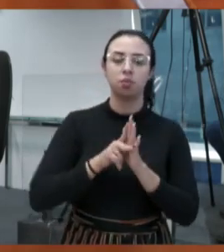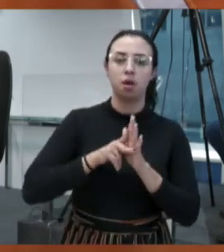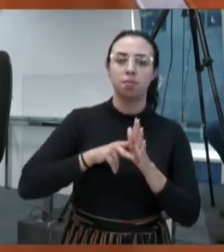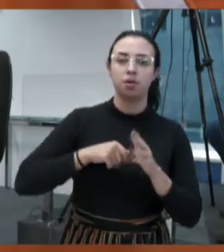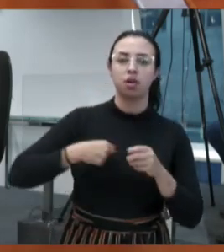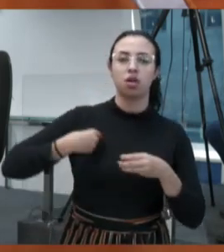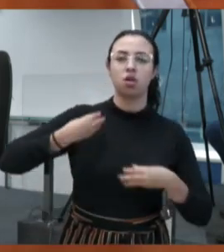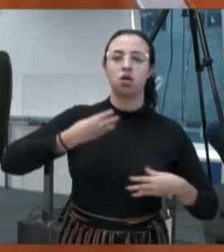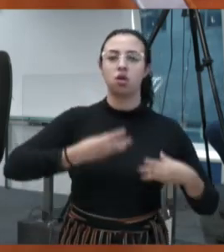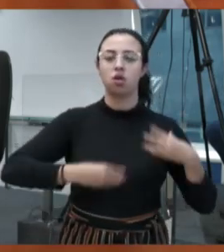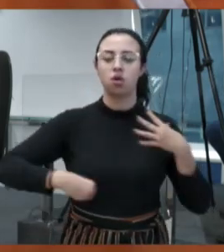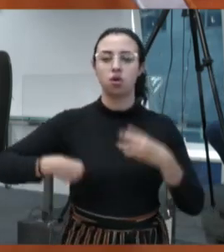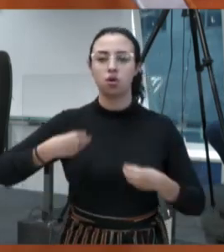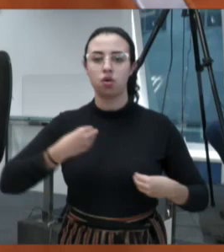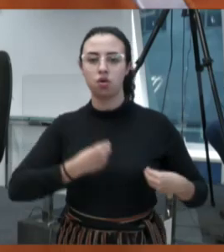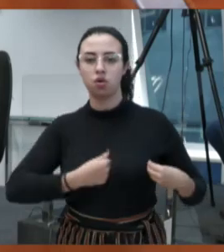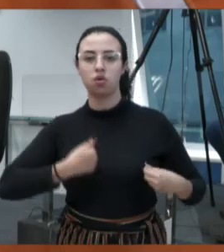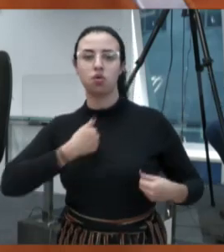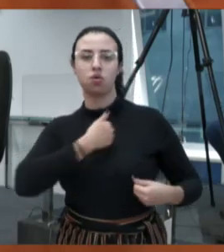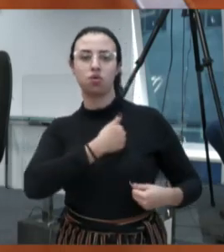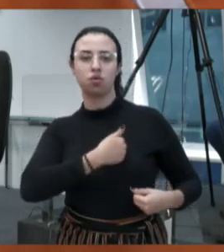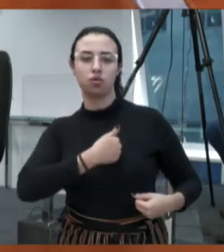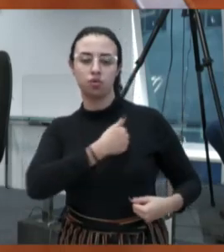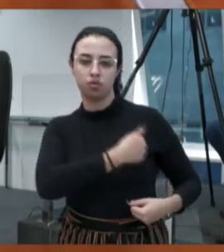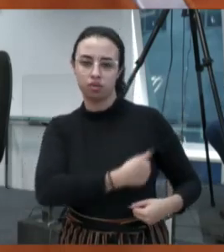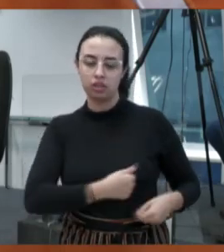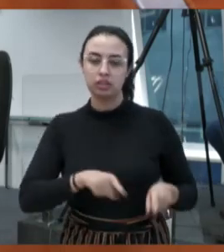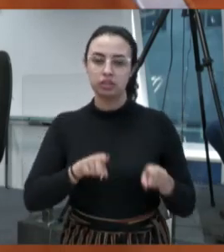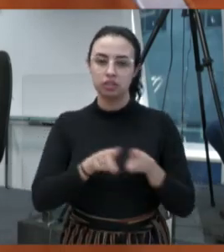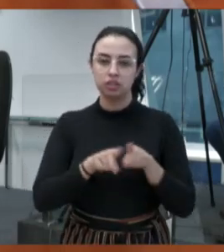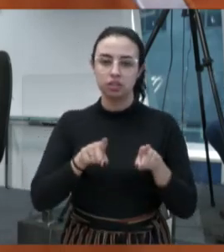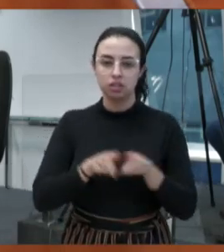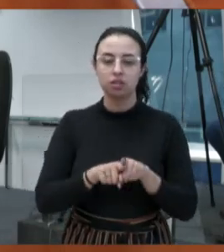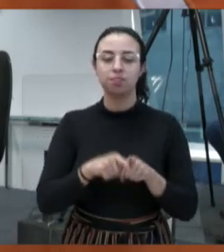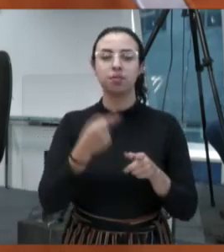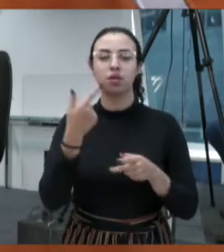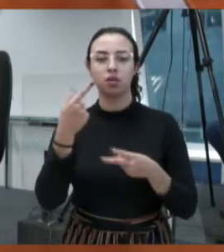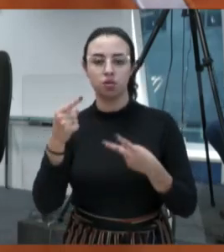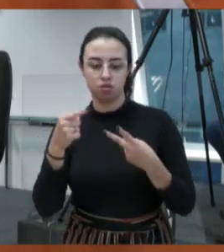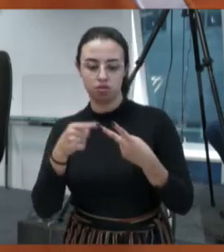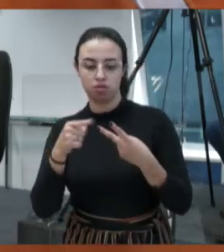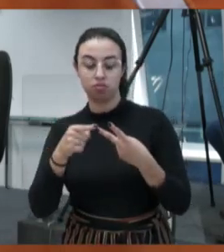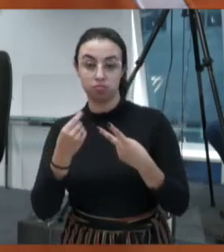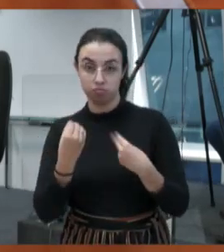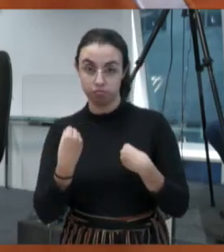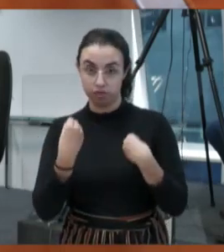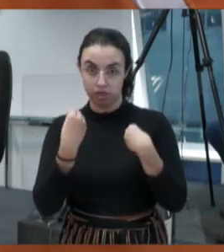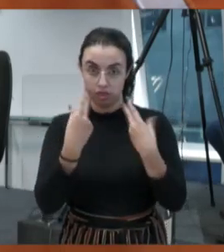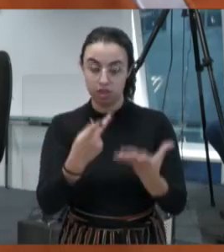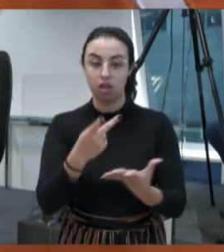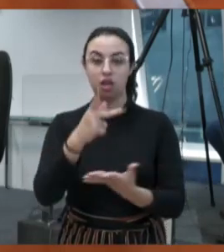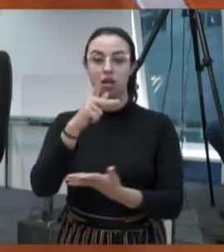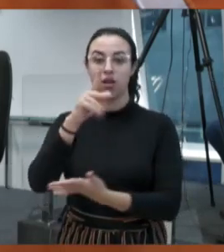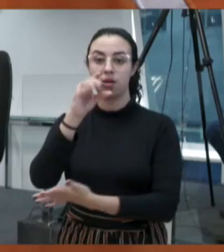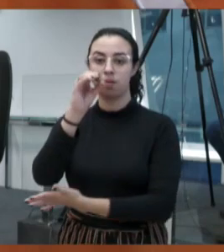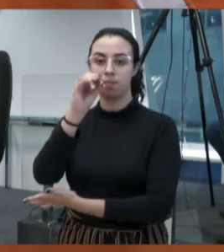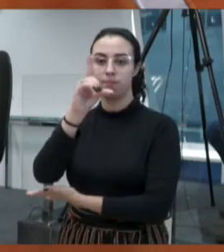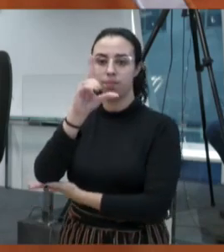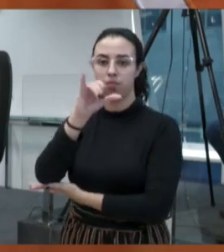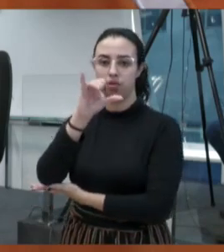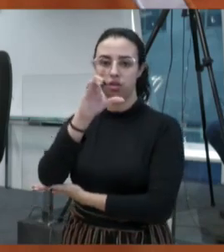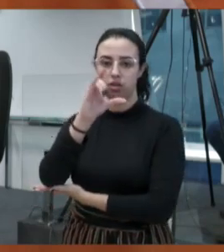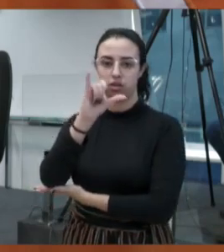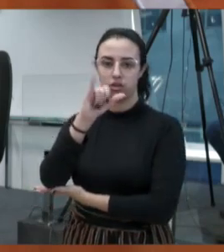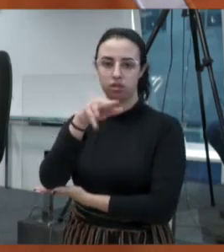e uma parede de endoscopia que será entregue na policlínica, né, para servir aos moradores de Divinópolis.